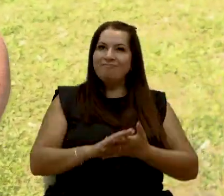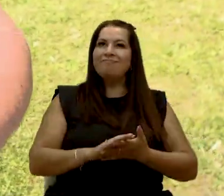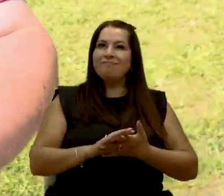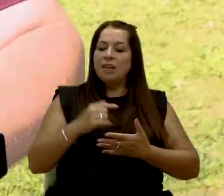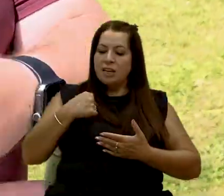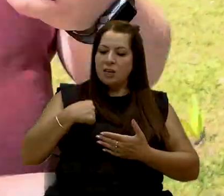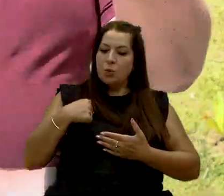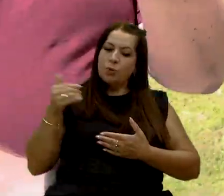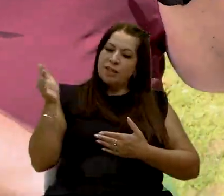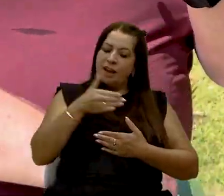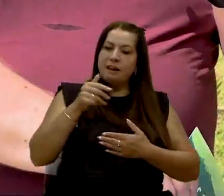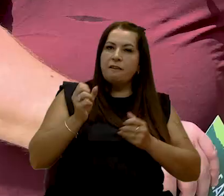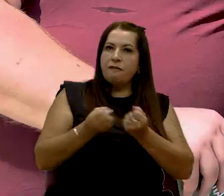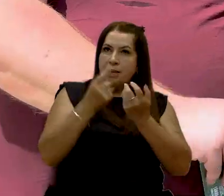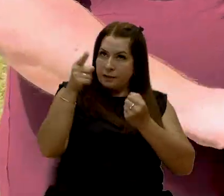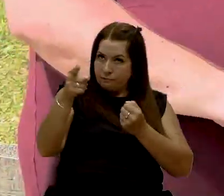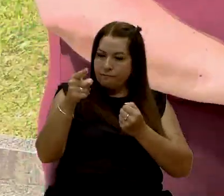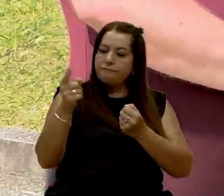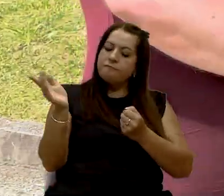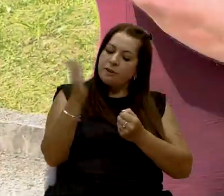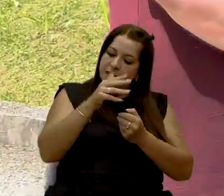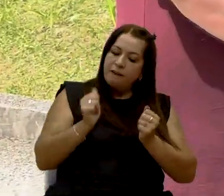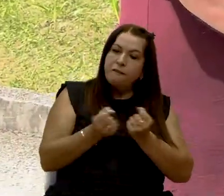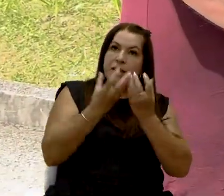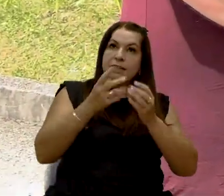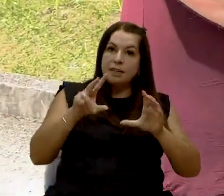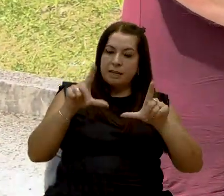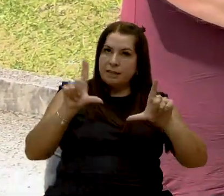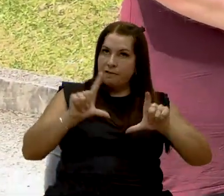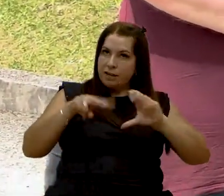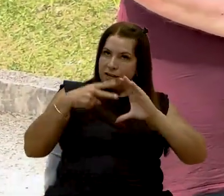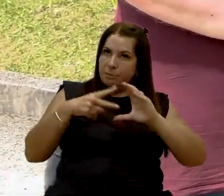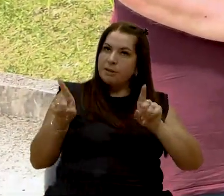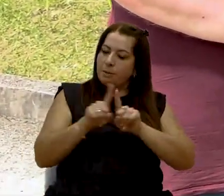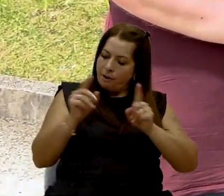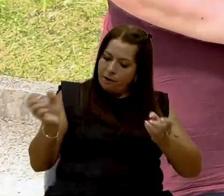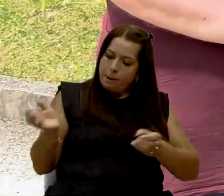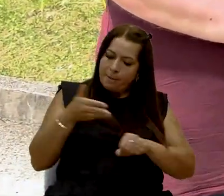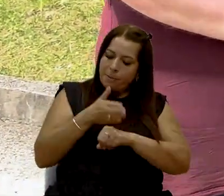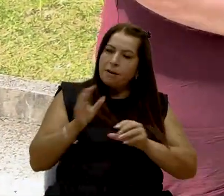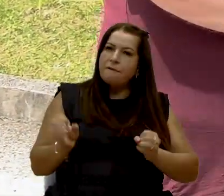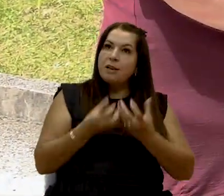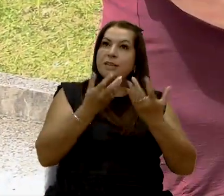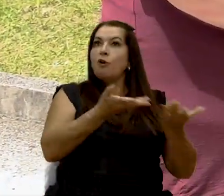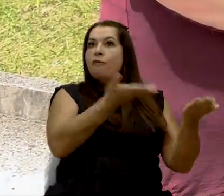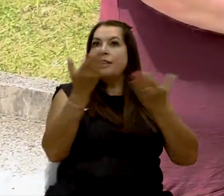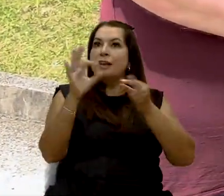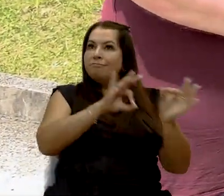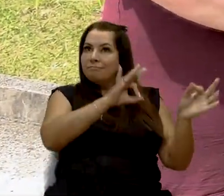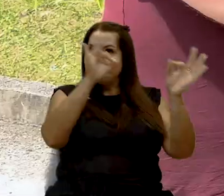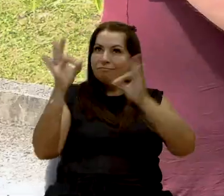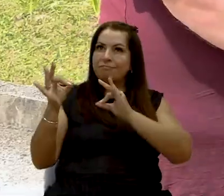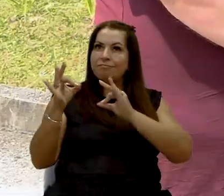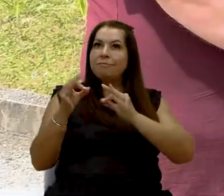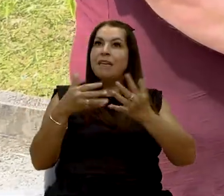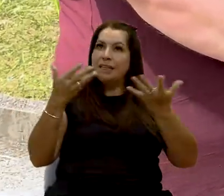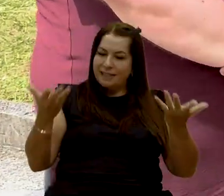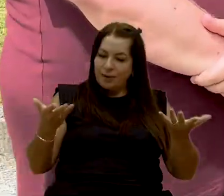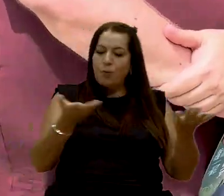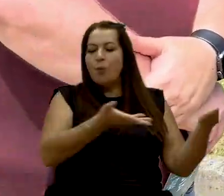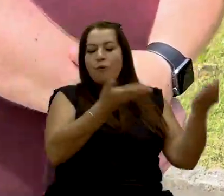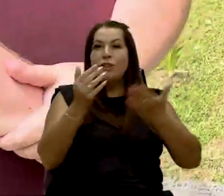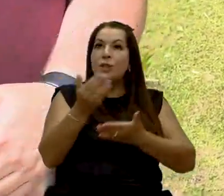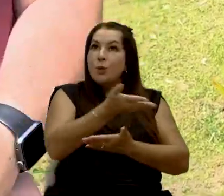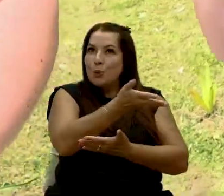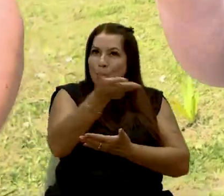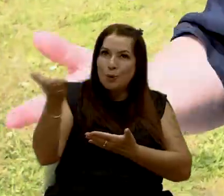visualizada. Eu estarei na festa, a vereadora estará na festa e a TV Câmara também estará na festa. Queria que a senhora convidasse a nossa audiência para conferir a Festa da Uva.